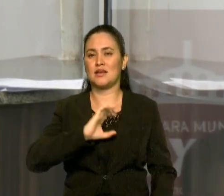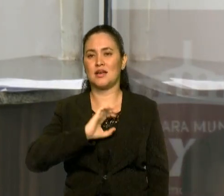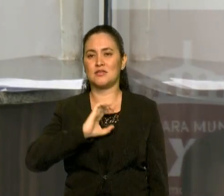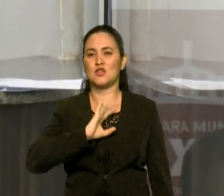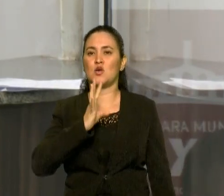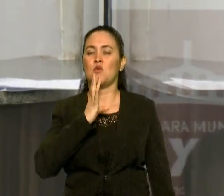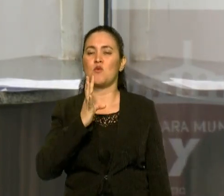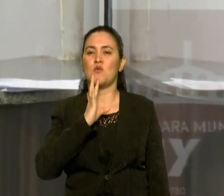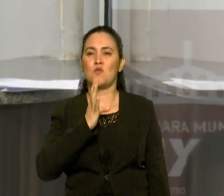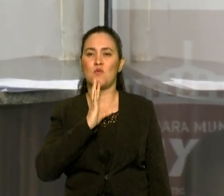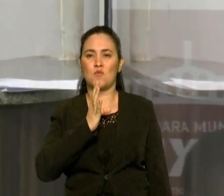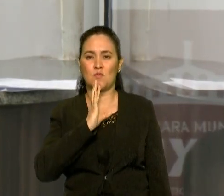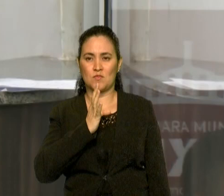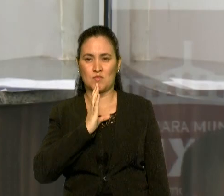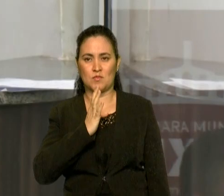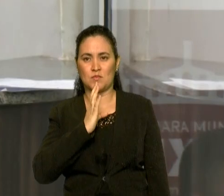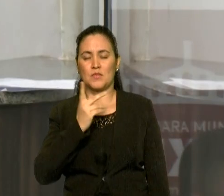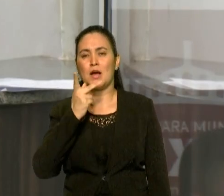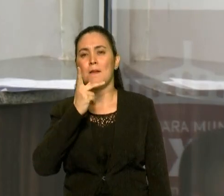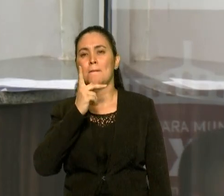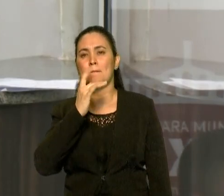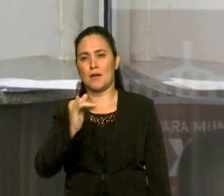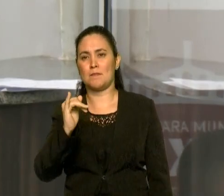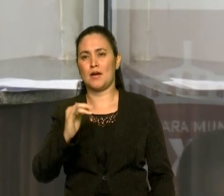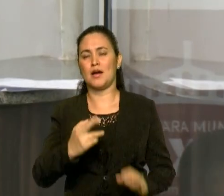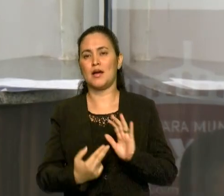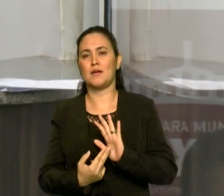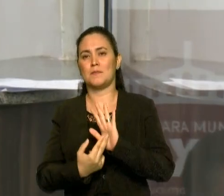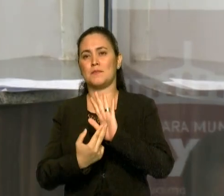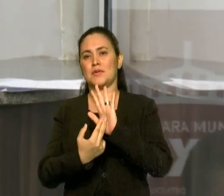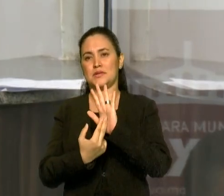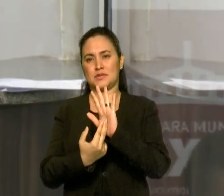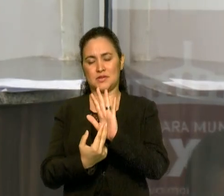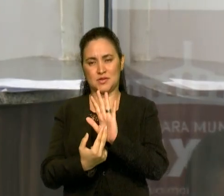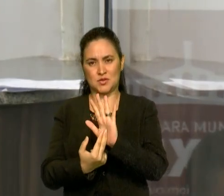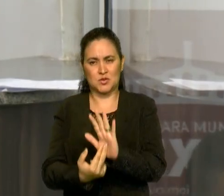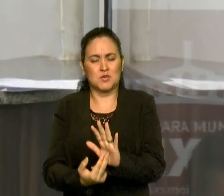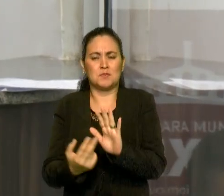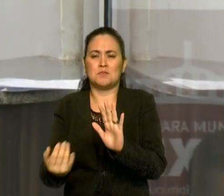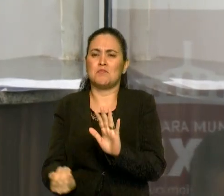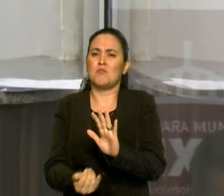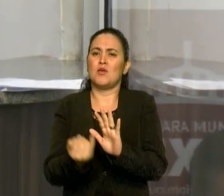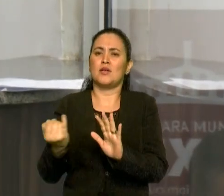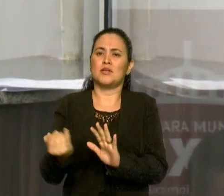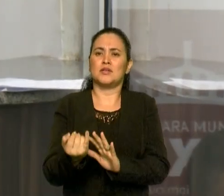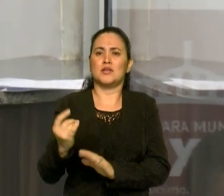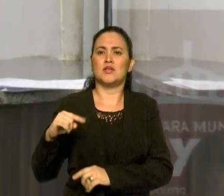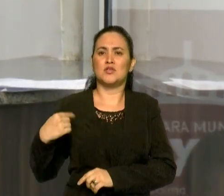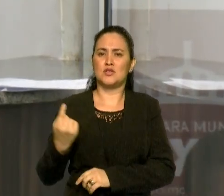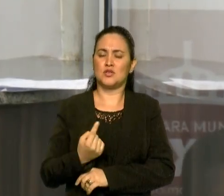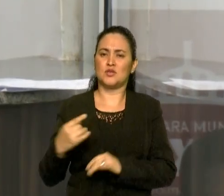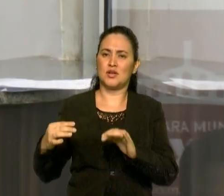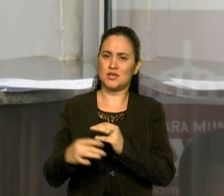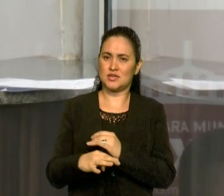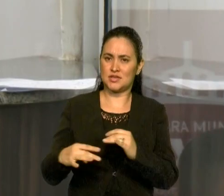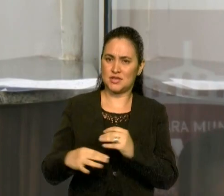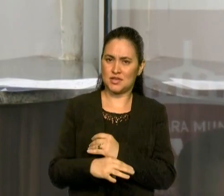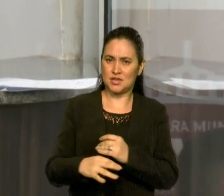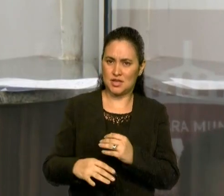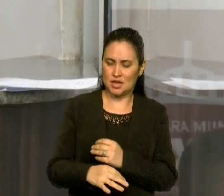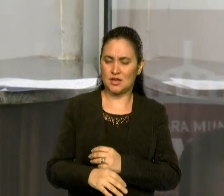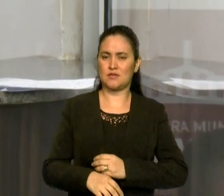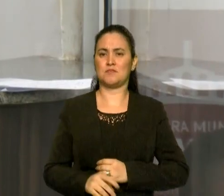ele realmente, ele representou muito para a nossa cidade, e essa medalha, e esse grande shopping que você